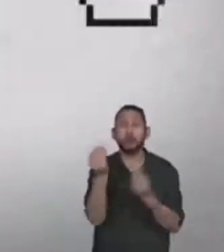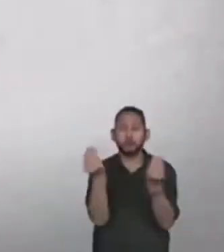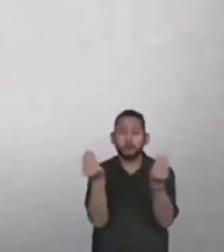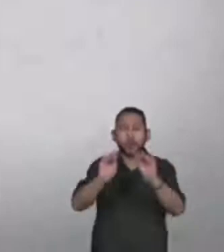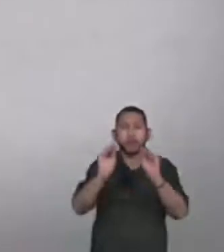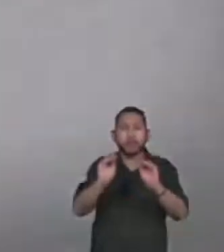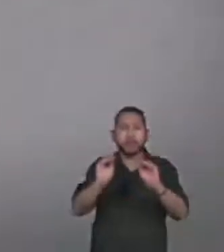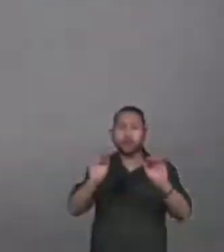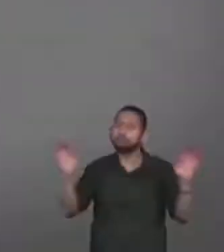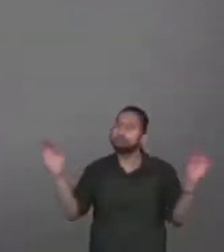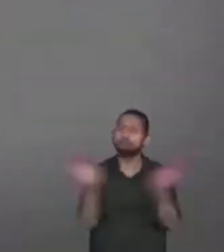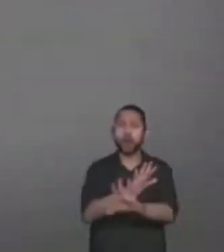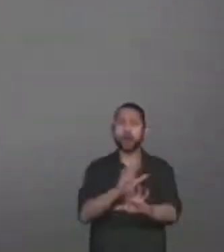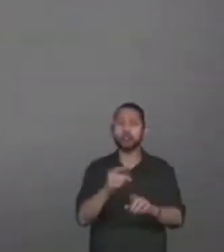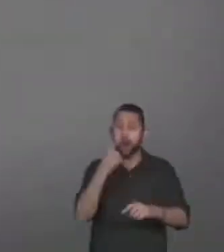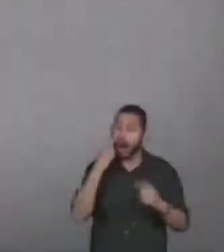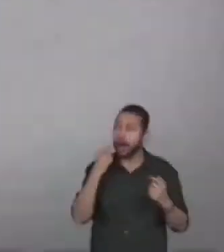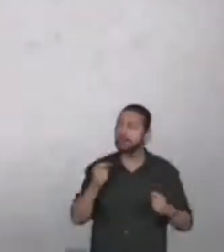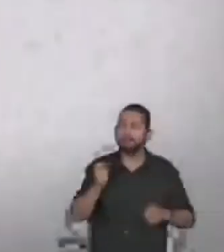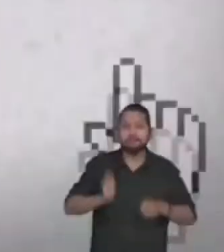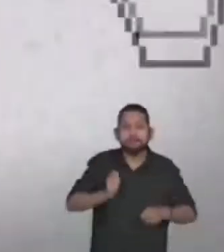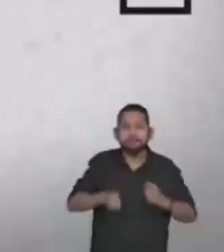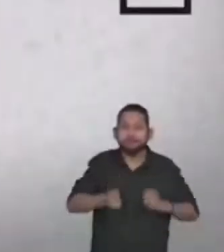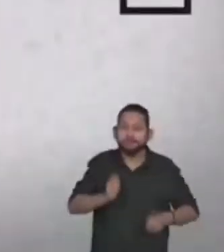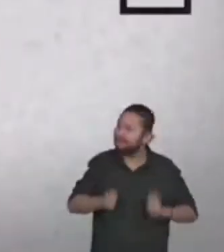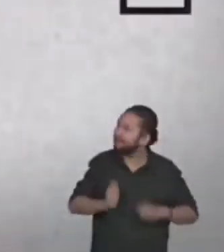dados e que rufem os tambores.